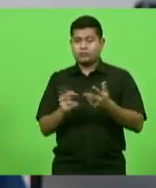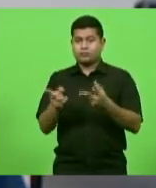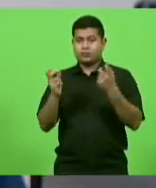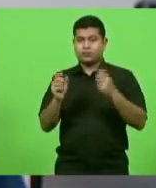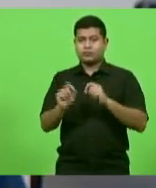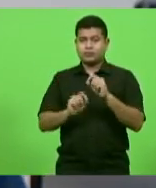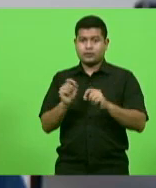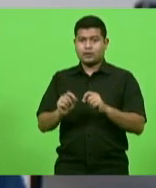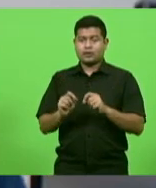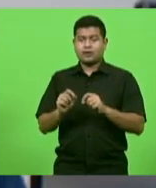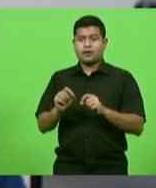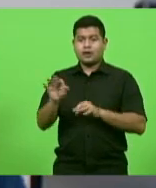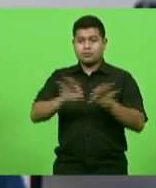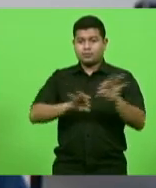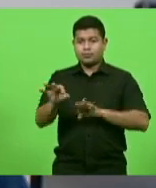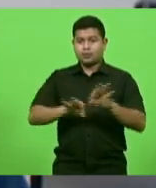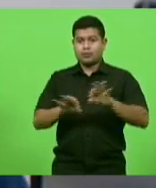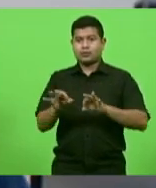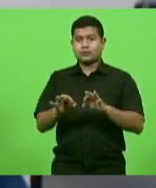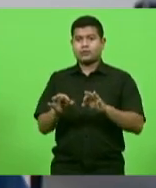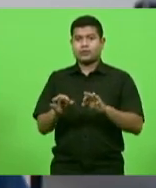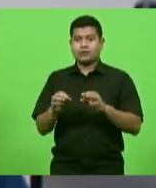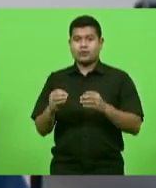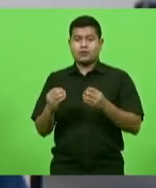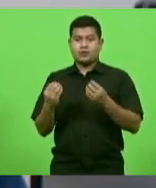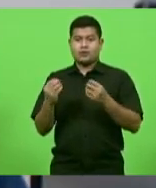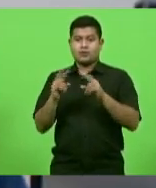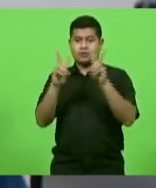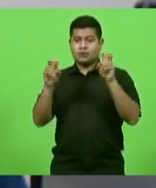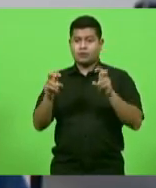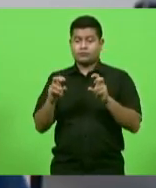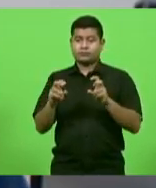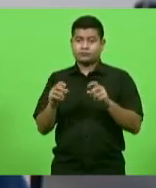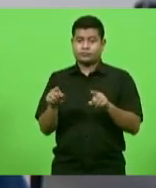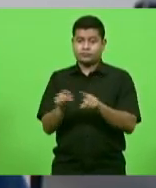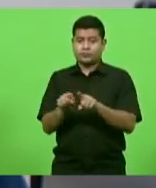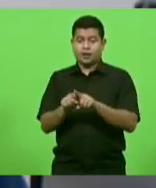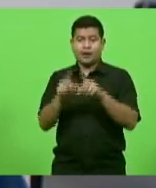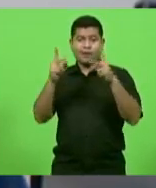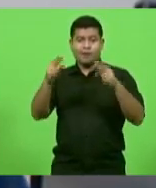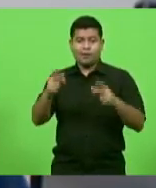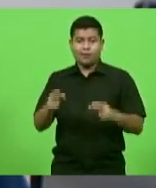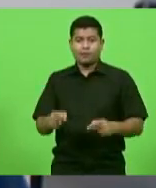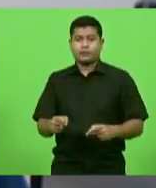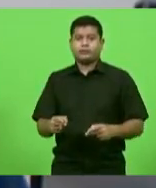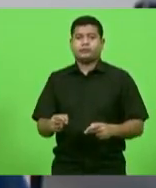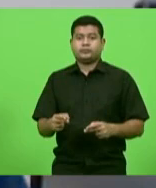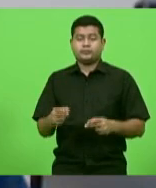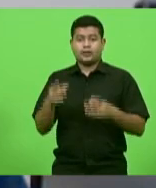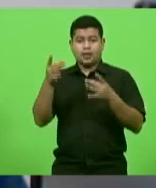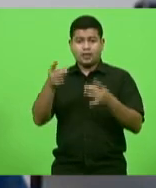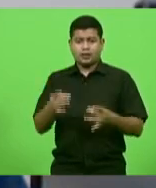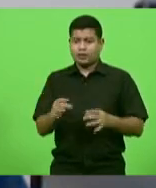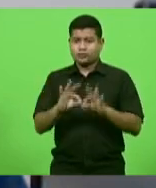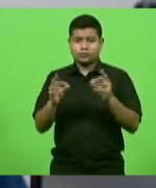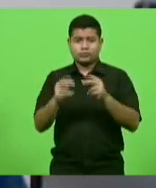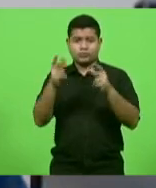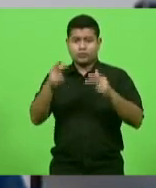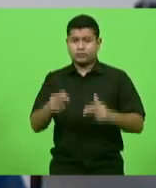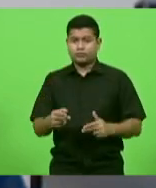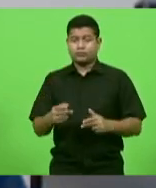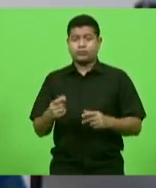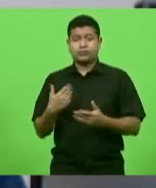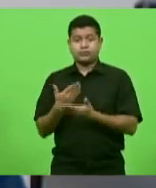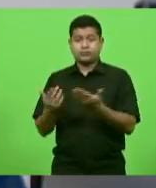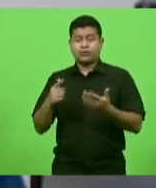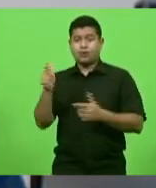percebe-se facilmente a formatação e o porquê o exceção que se refere o valor são praticamente não gosta além da além